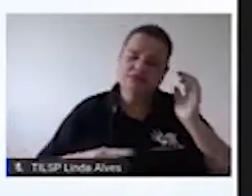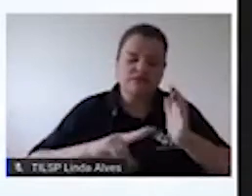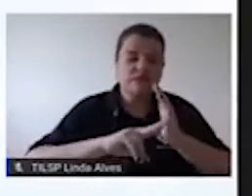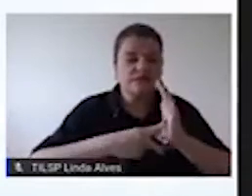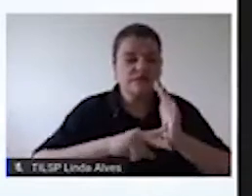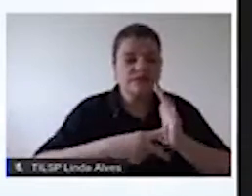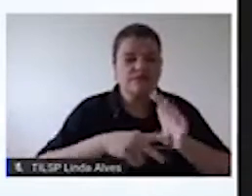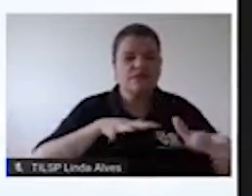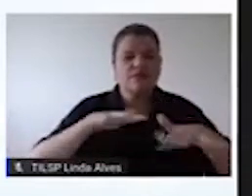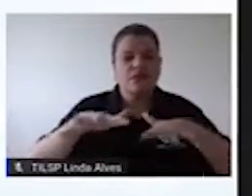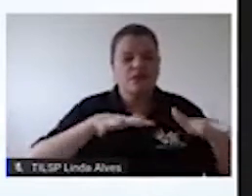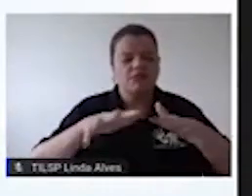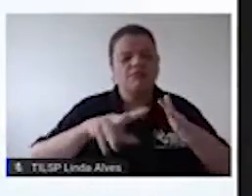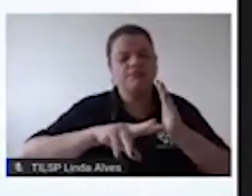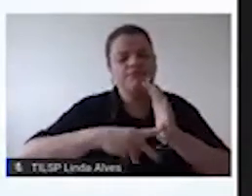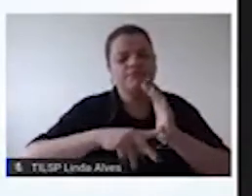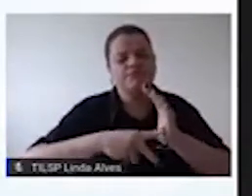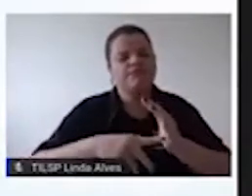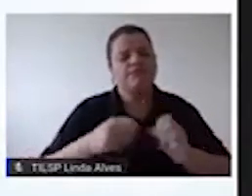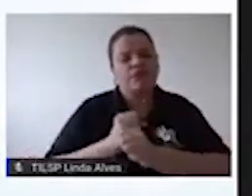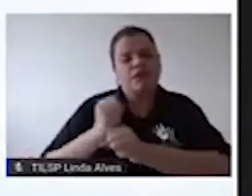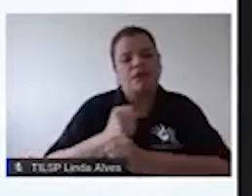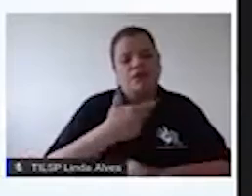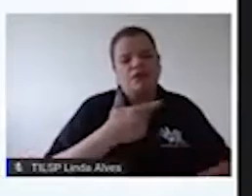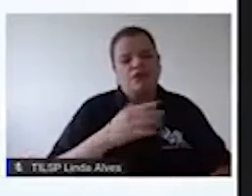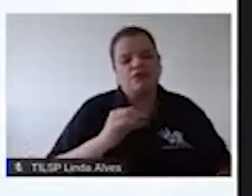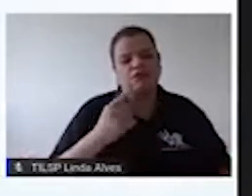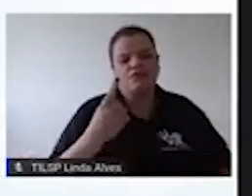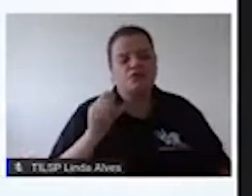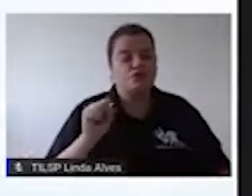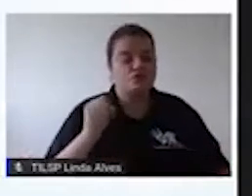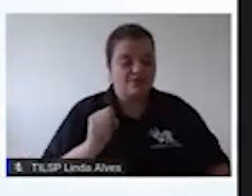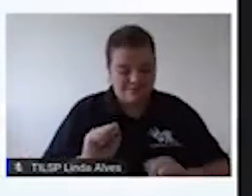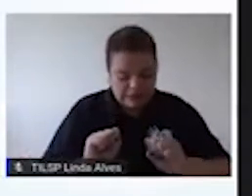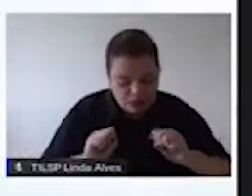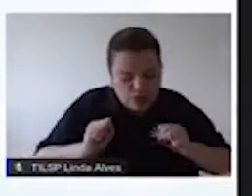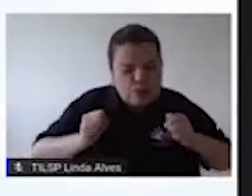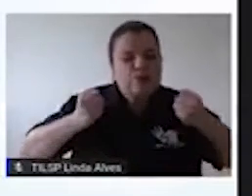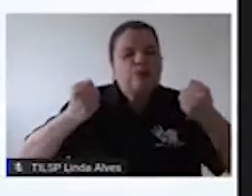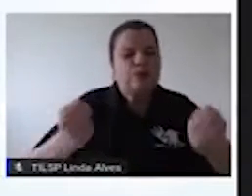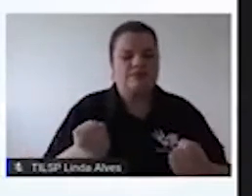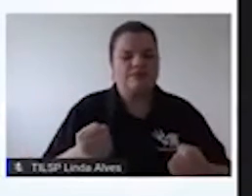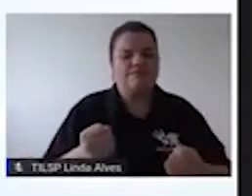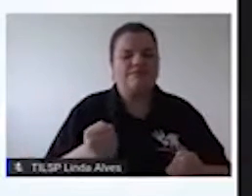mundial a partir de 2018 com mais